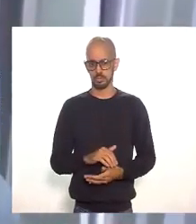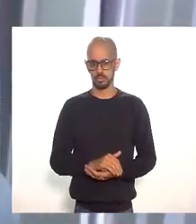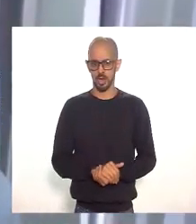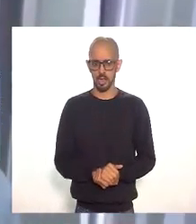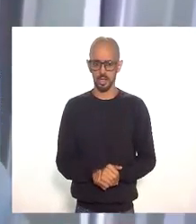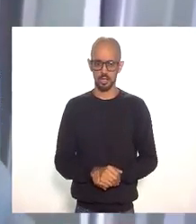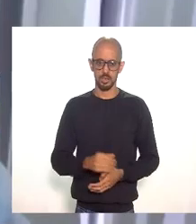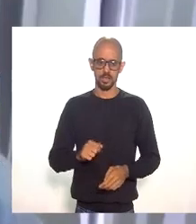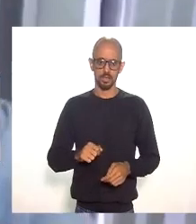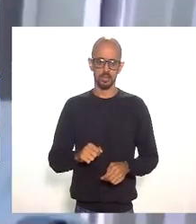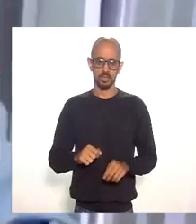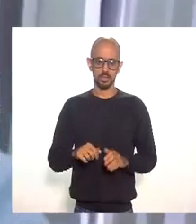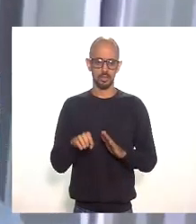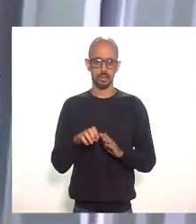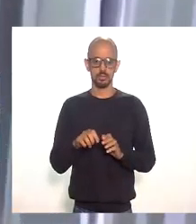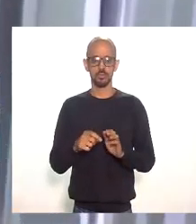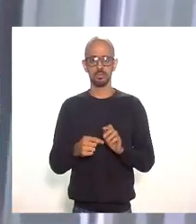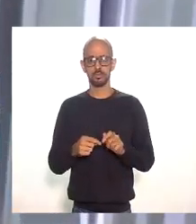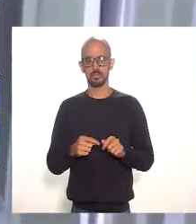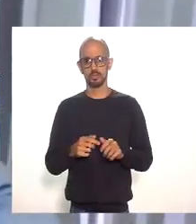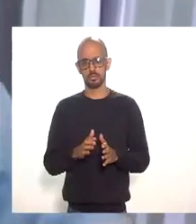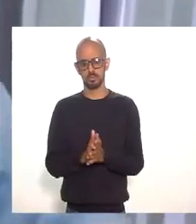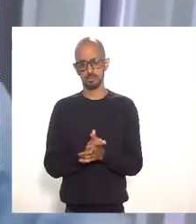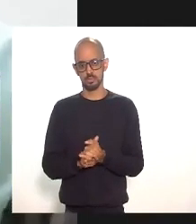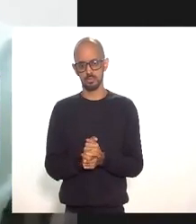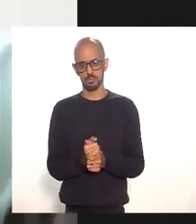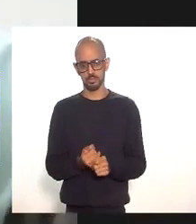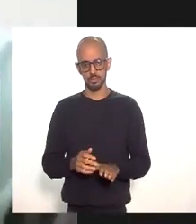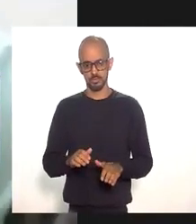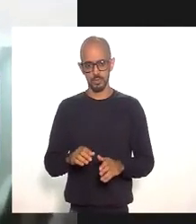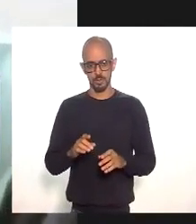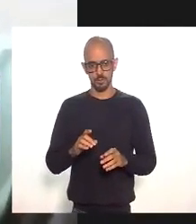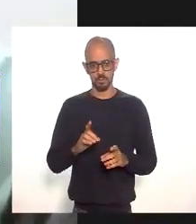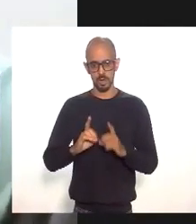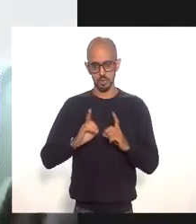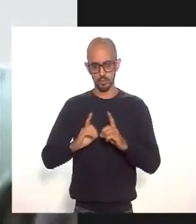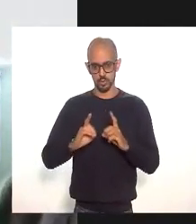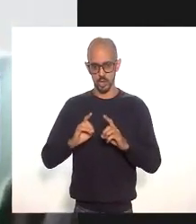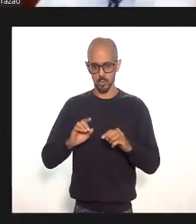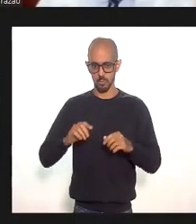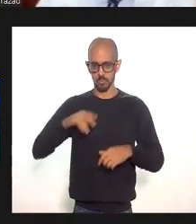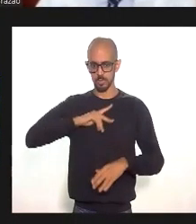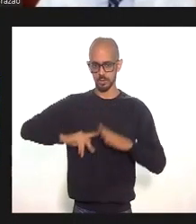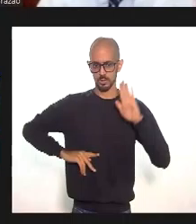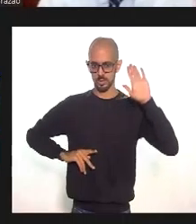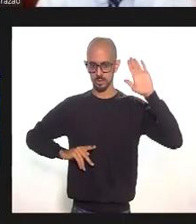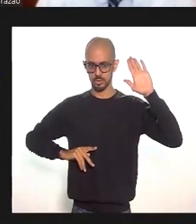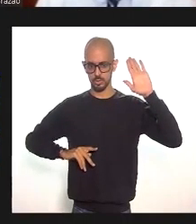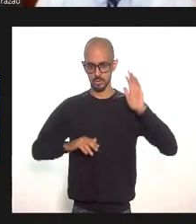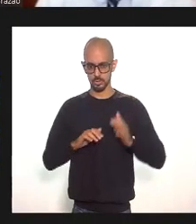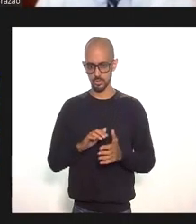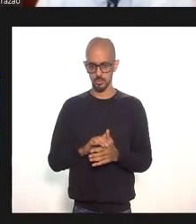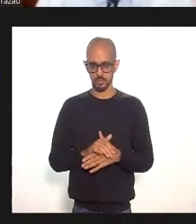várias emendas ao texto. Muito obrigado, deputado Tia Ju. Para discutir, presidente. Já vou escrever o Alexandre,